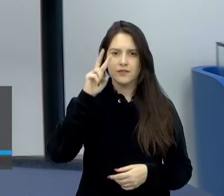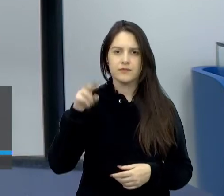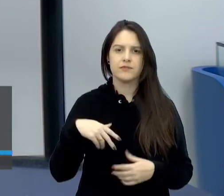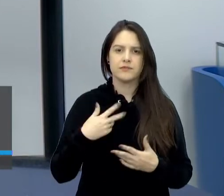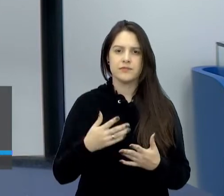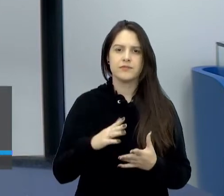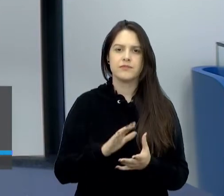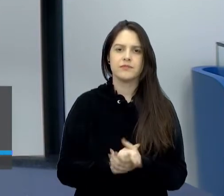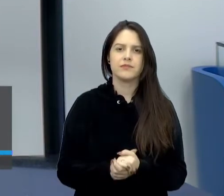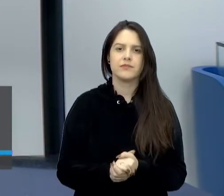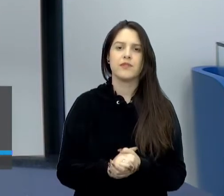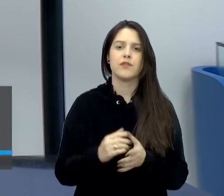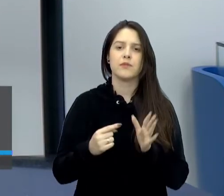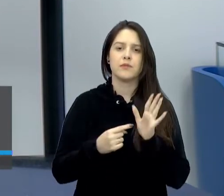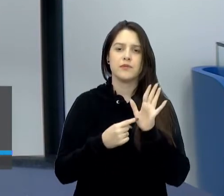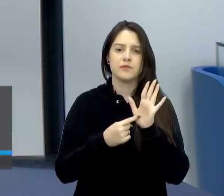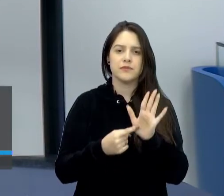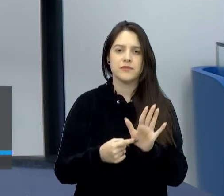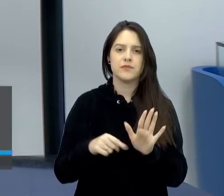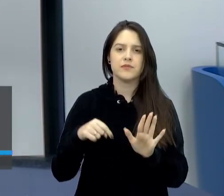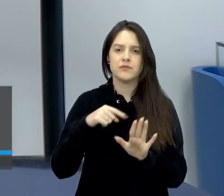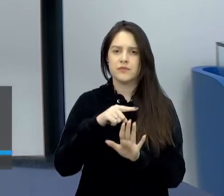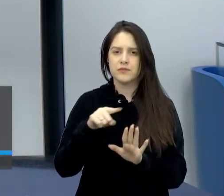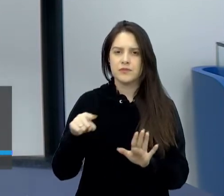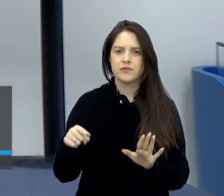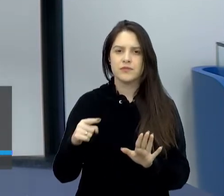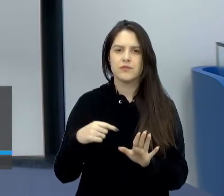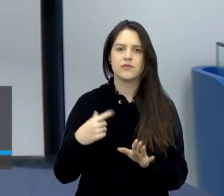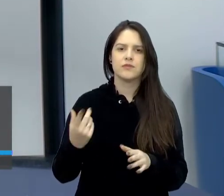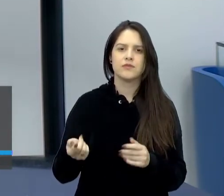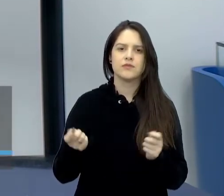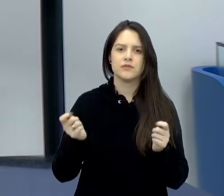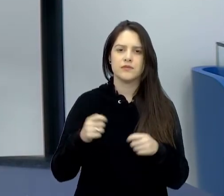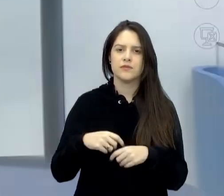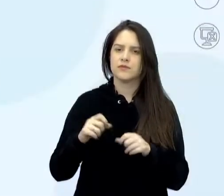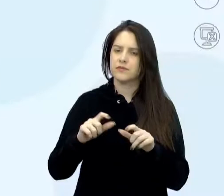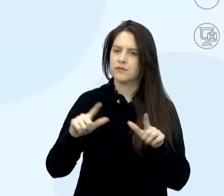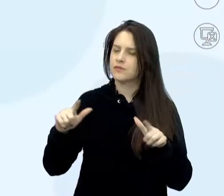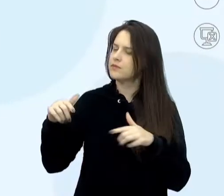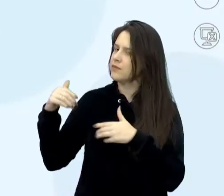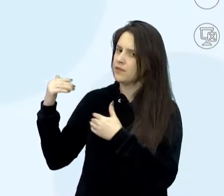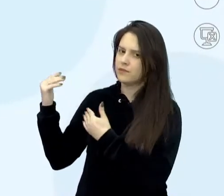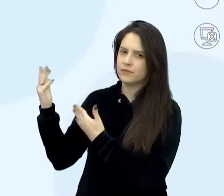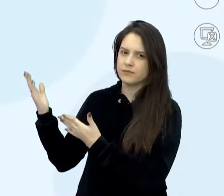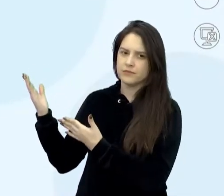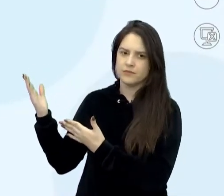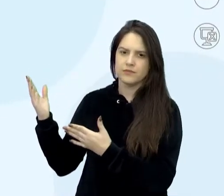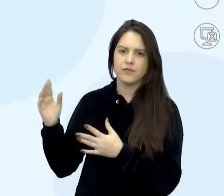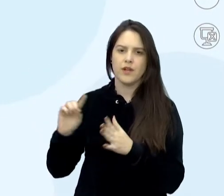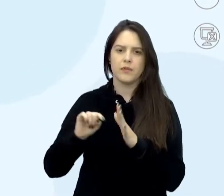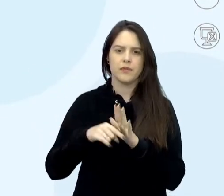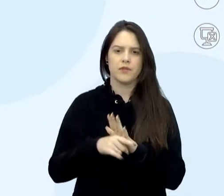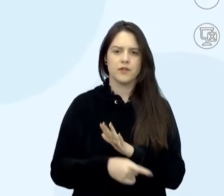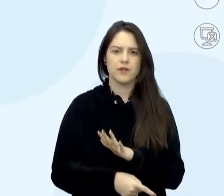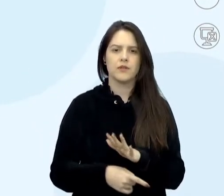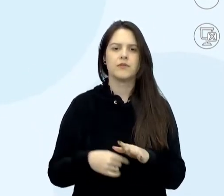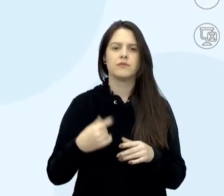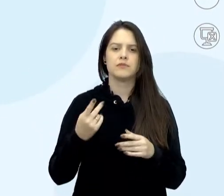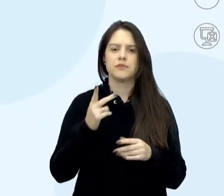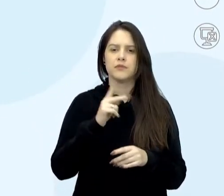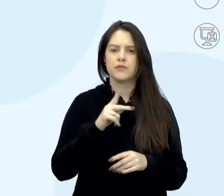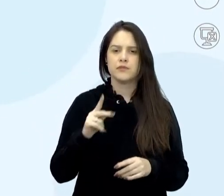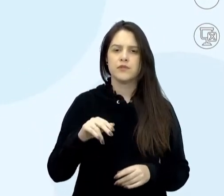aulas. Então vamos para, sem muitas delongas, vamos aí para o resuminho aí do nosso aprofundamento. Meu nome é Ilana, professora daqui